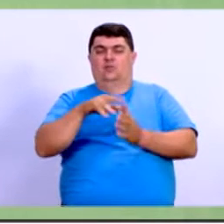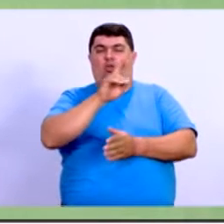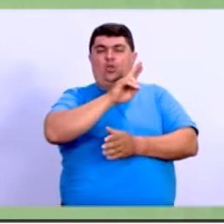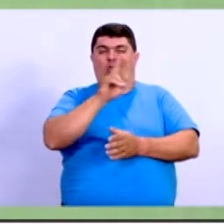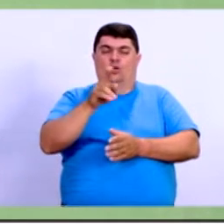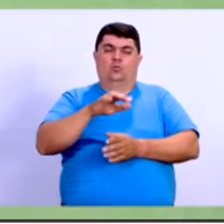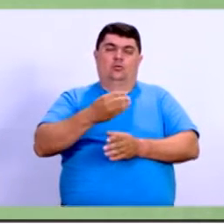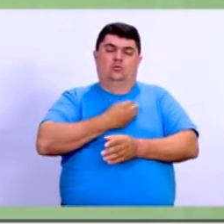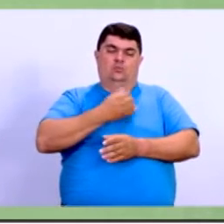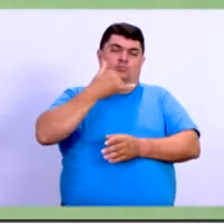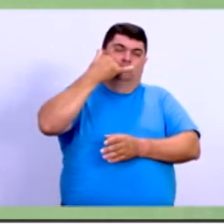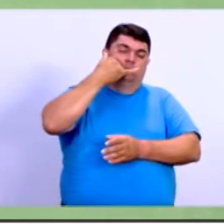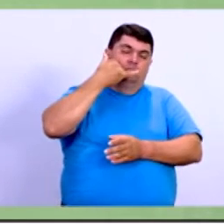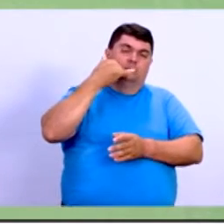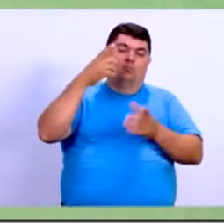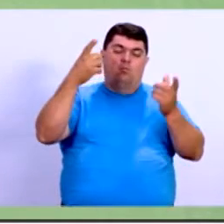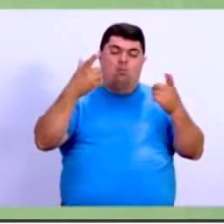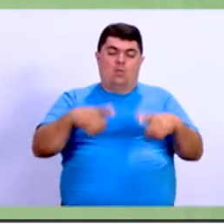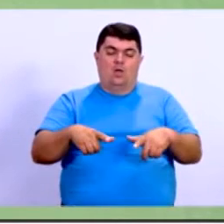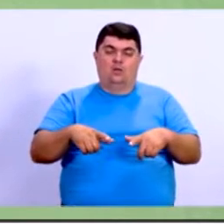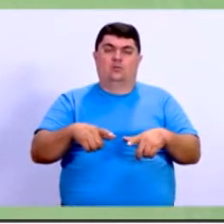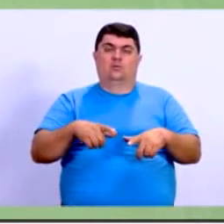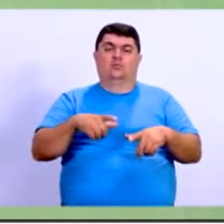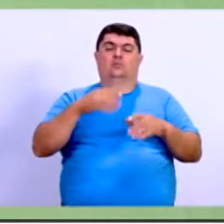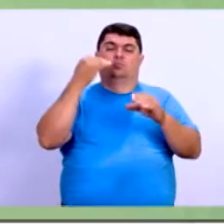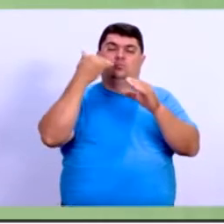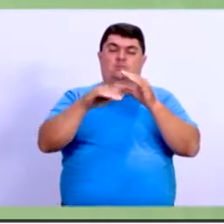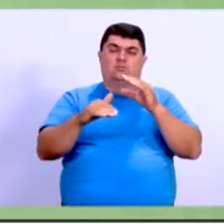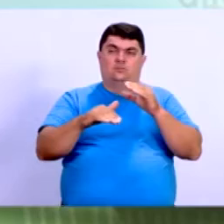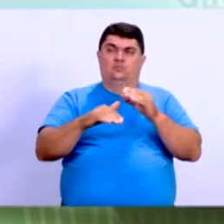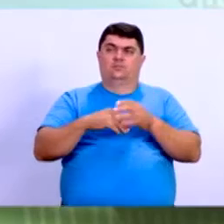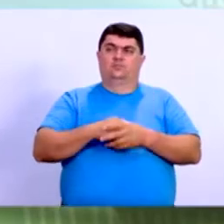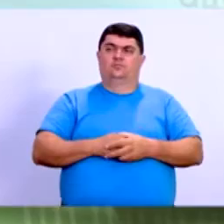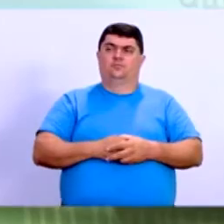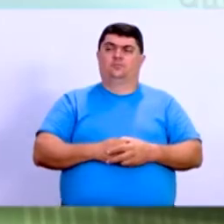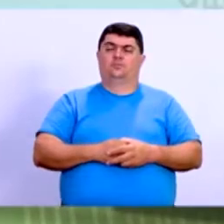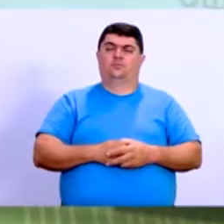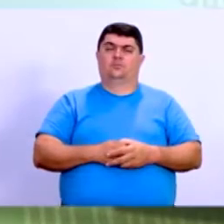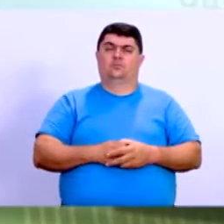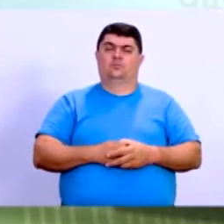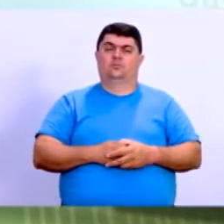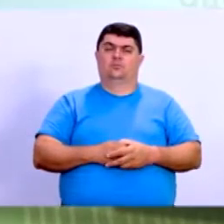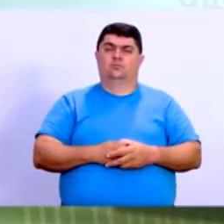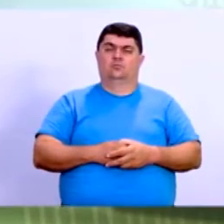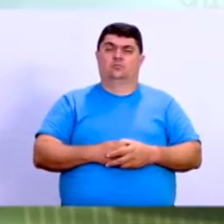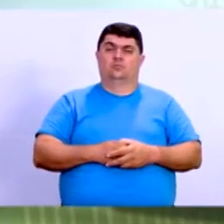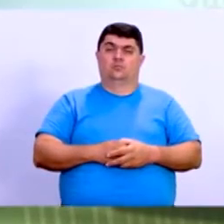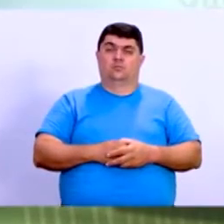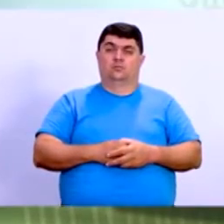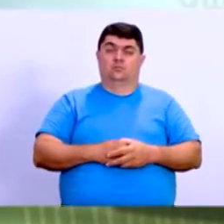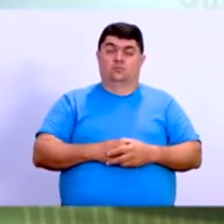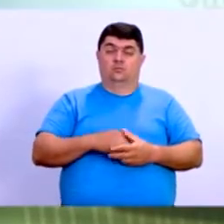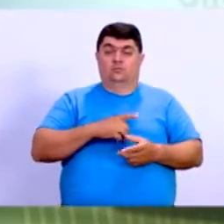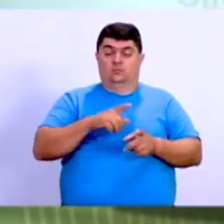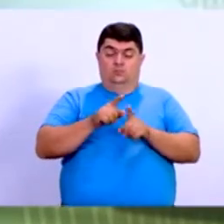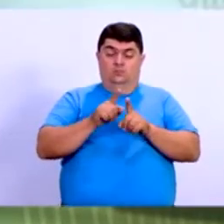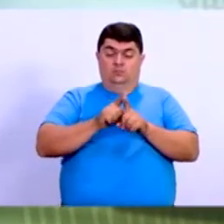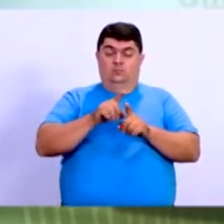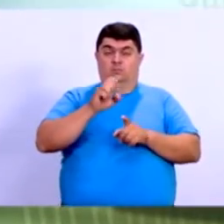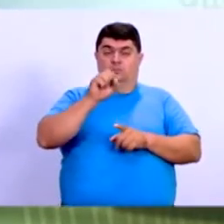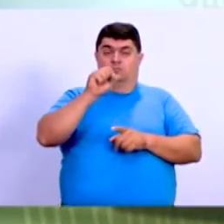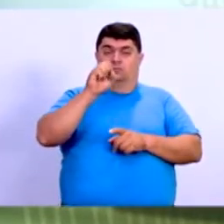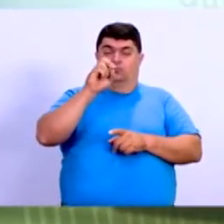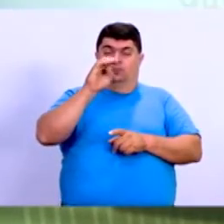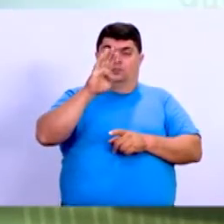nome, bairro, certo? E-mail. E aí eu tinha lá as subclasses que